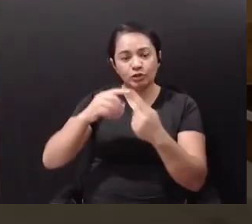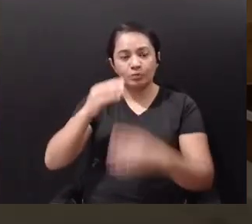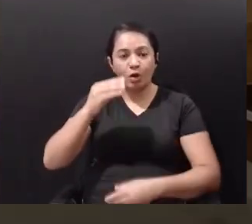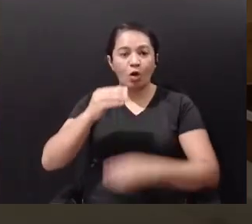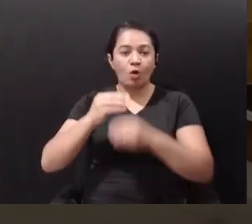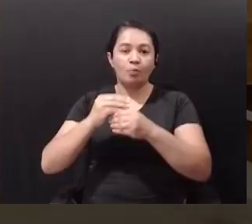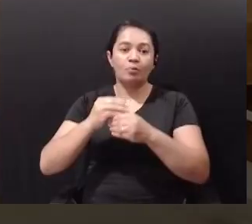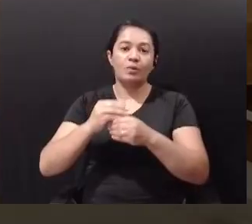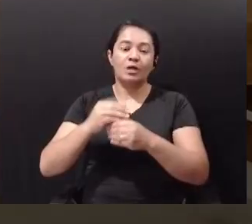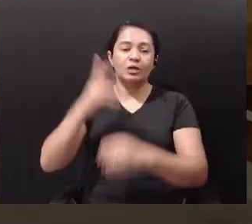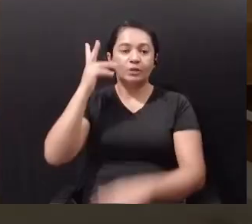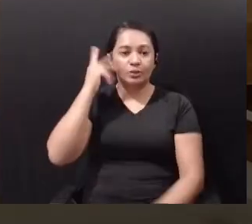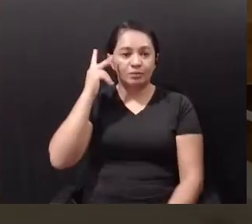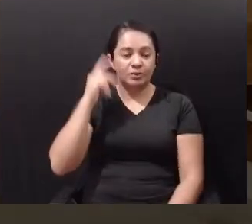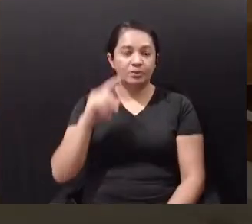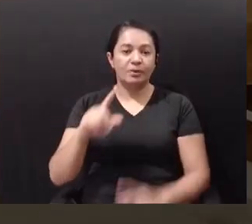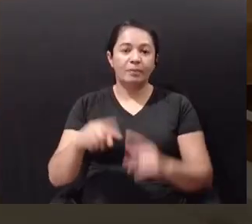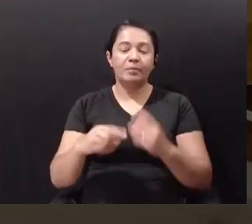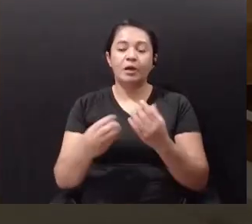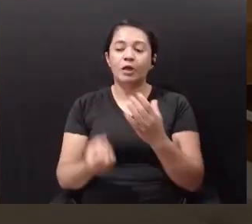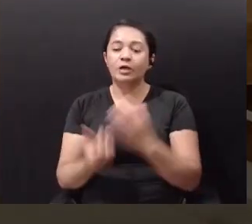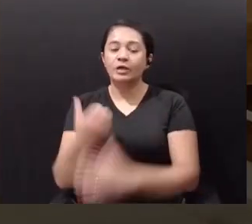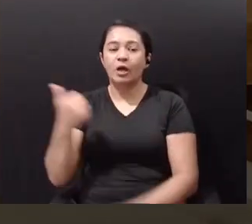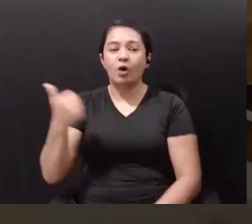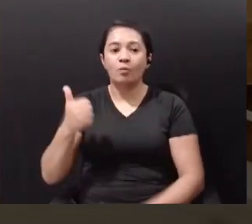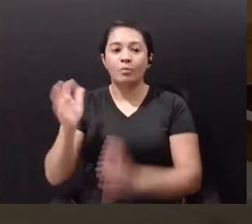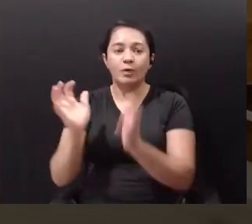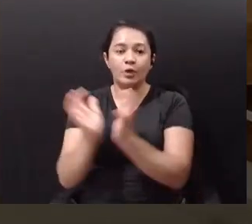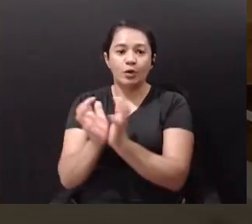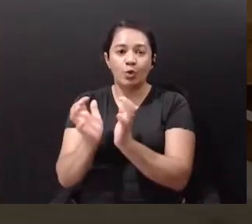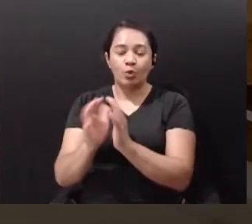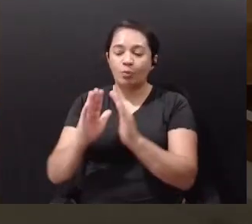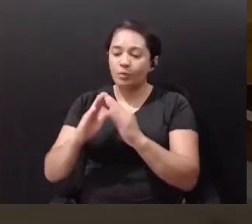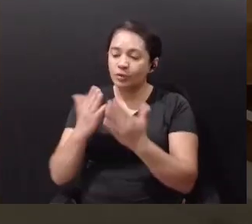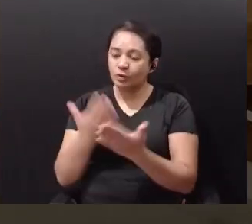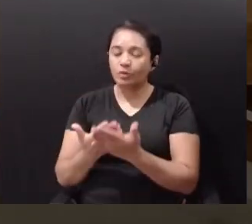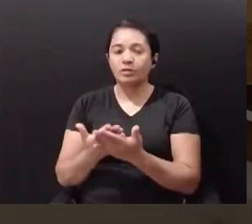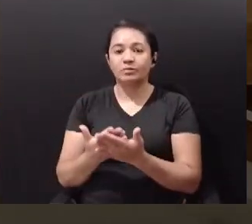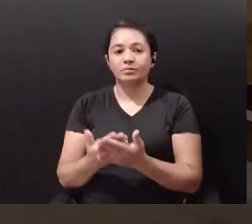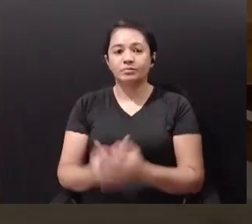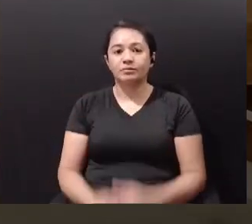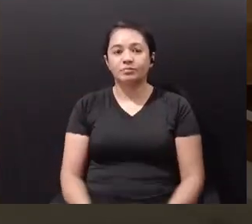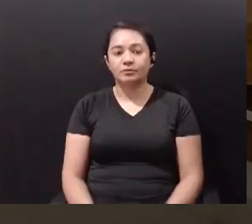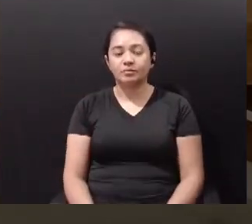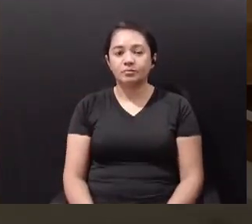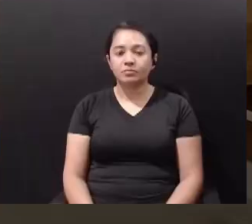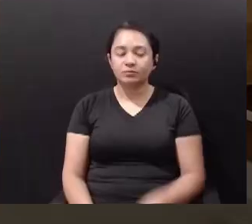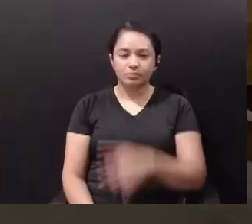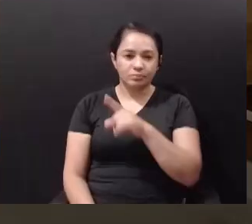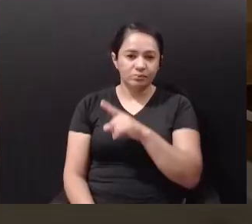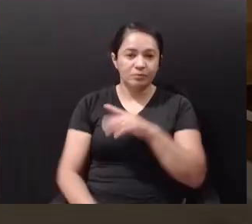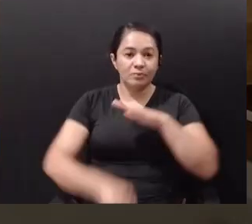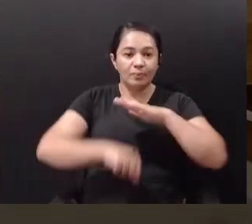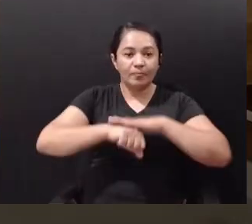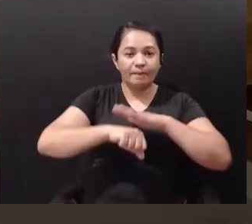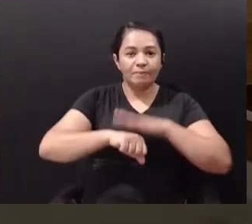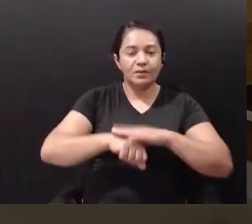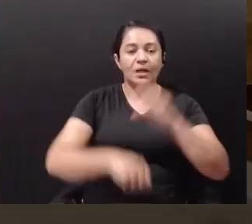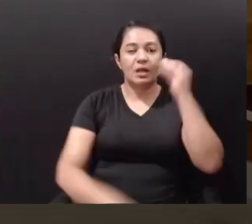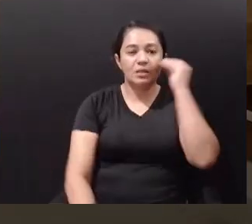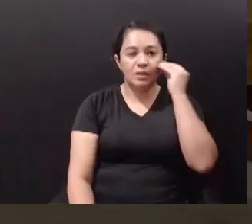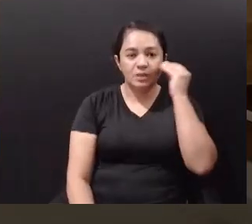normal, para criar o primeiro grupo escolar. E aí eles fizeram essa tentativa